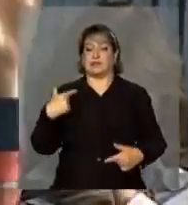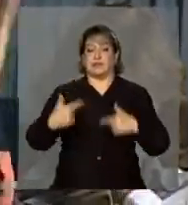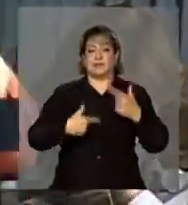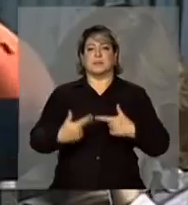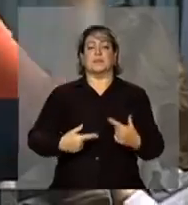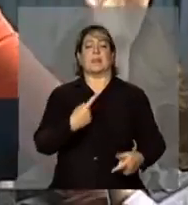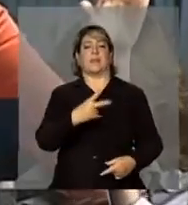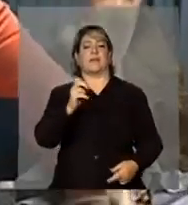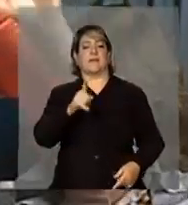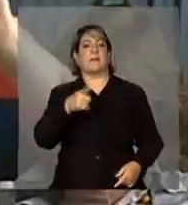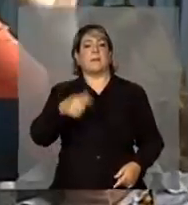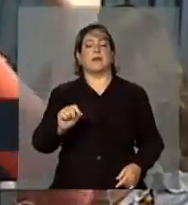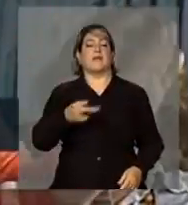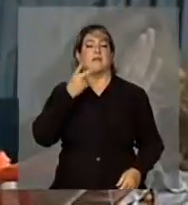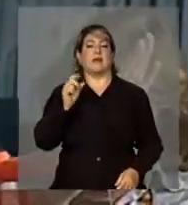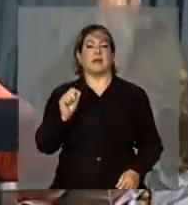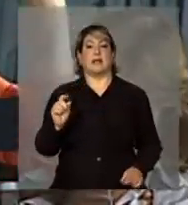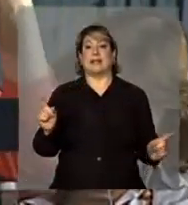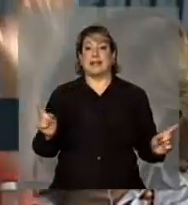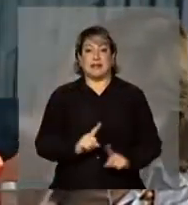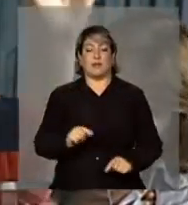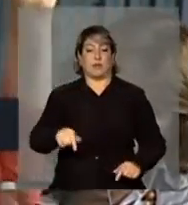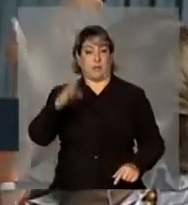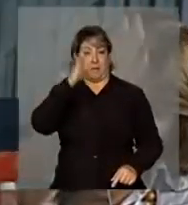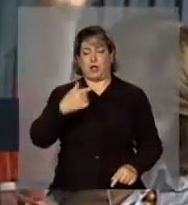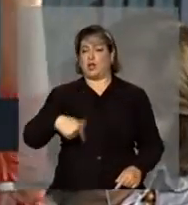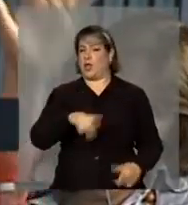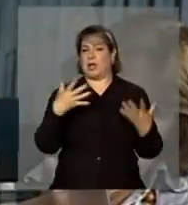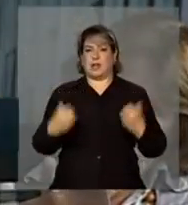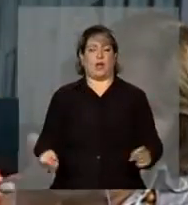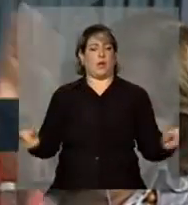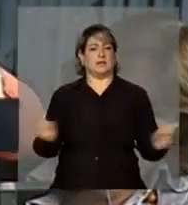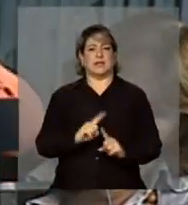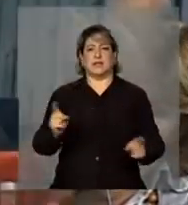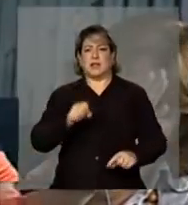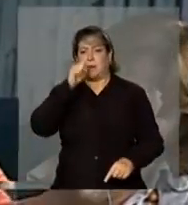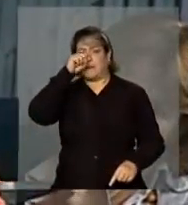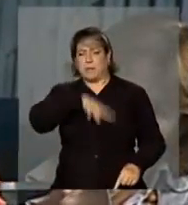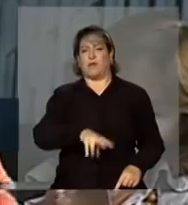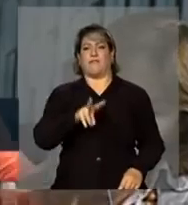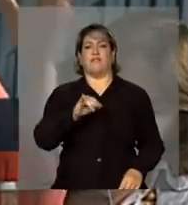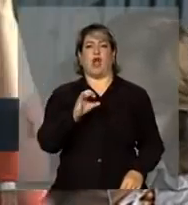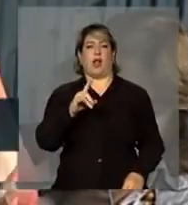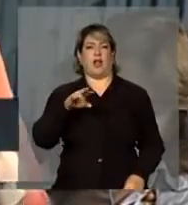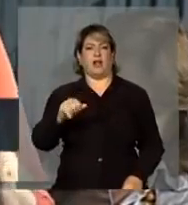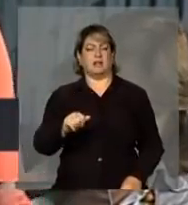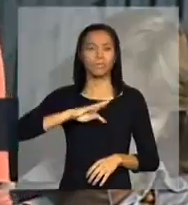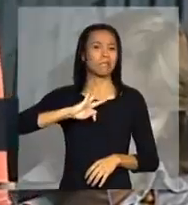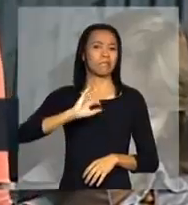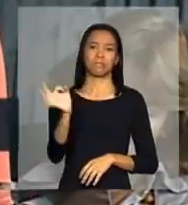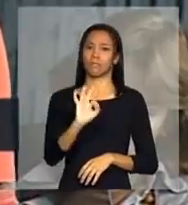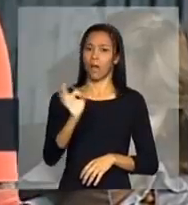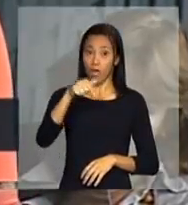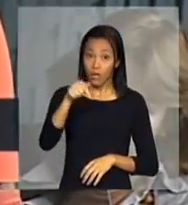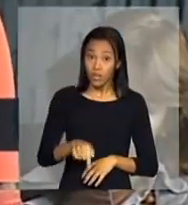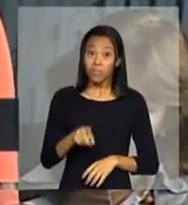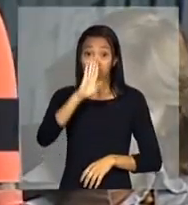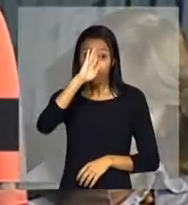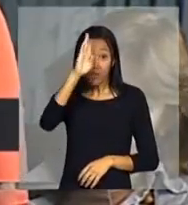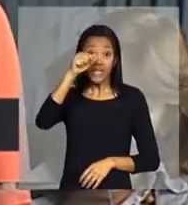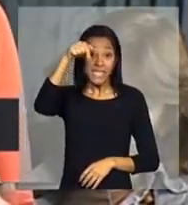mais dizer que não. No Brasil, nós não aceitamos a violência de modo algum, e particularmente